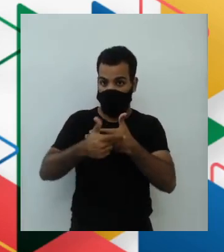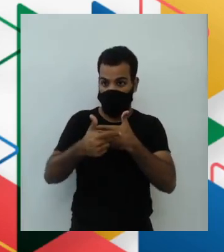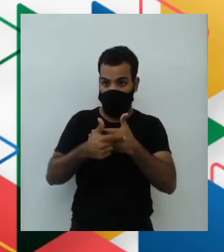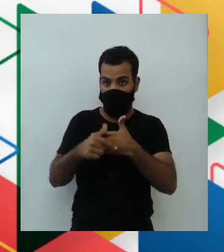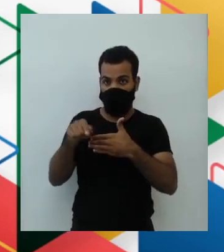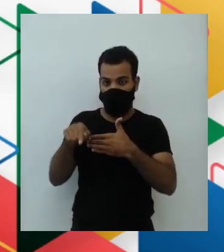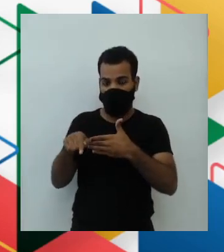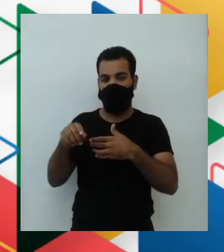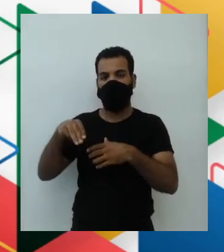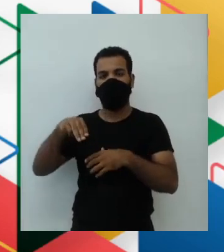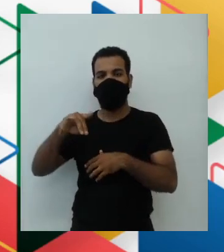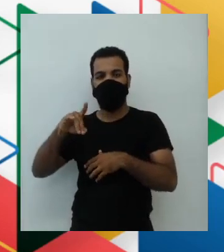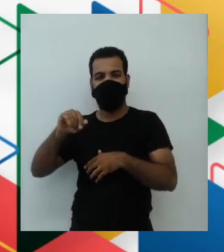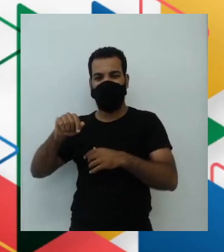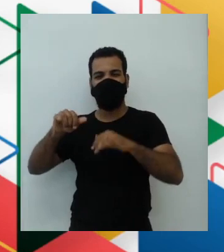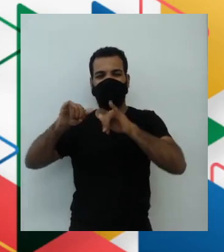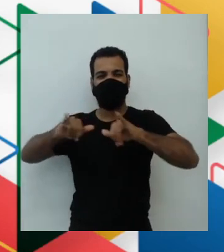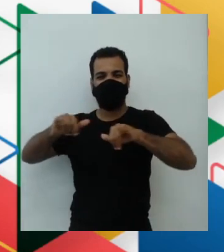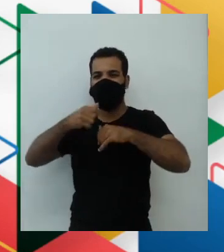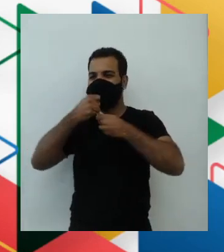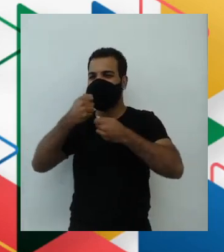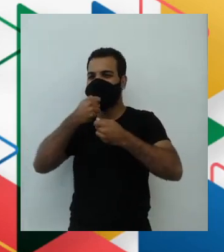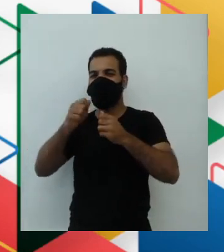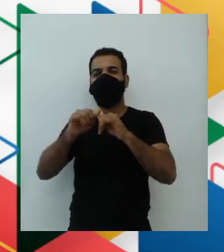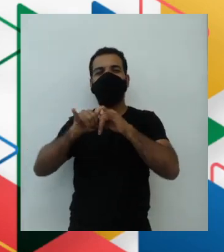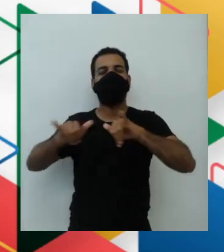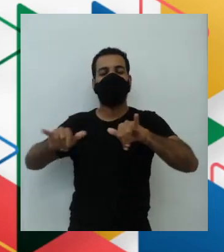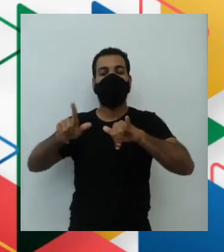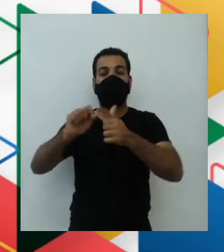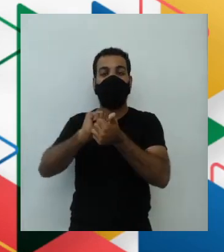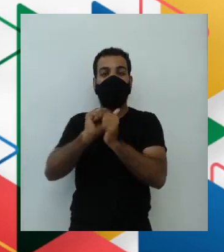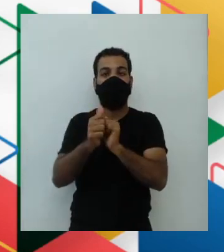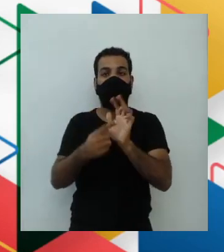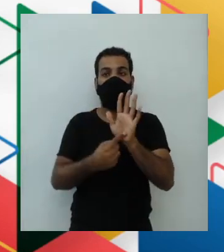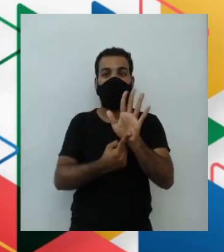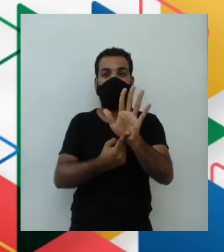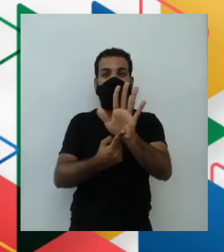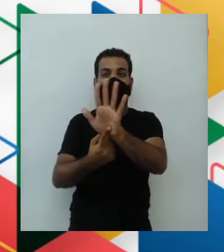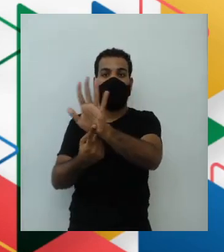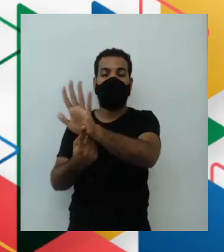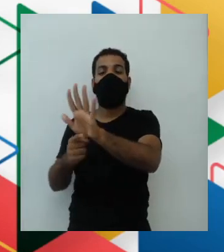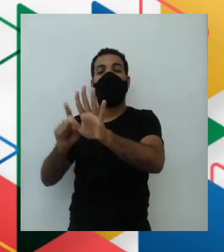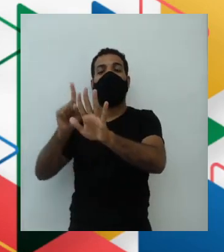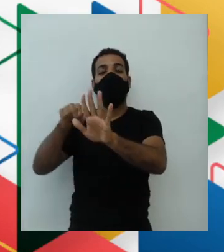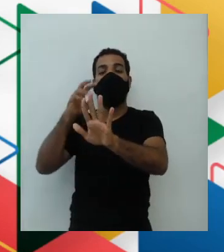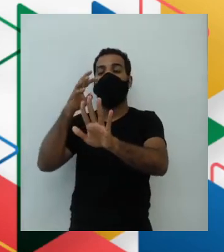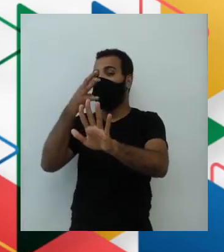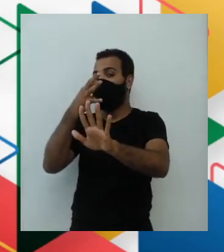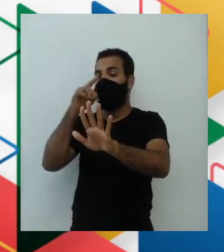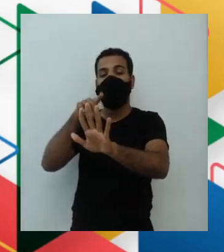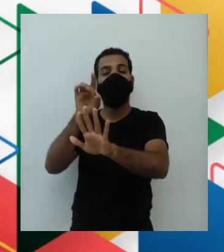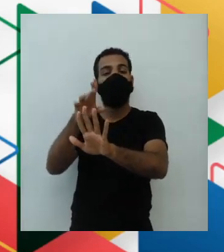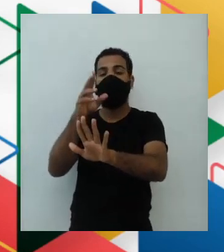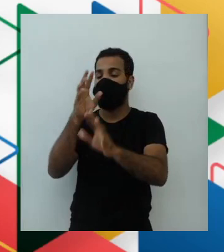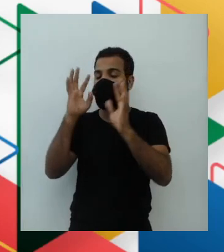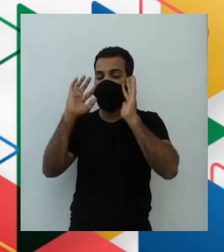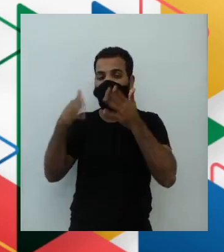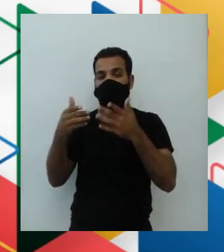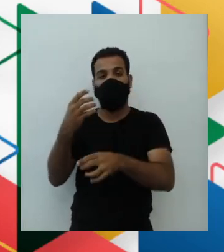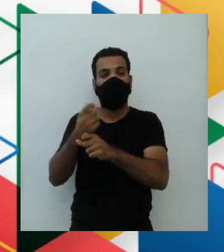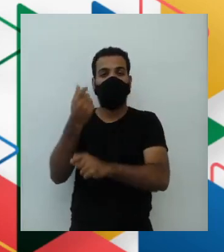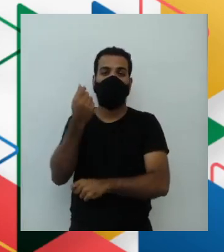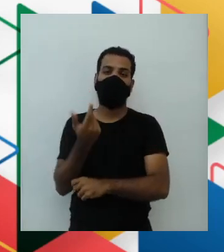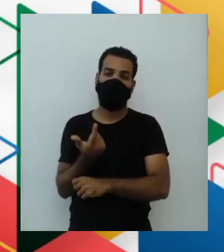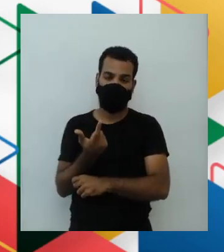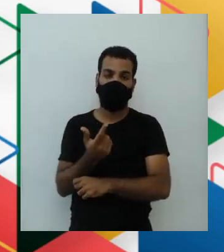no esporte, a prática esportiva, passou a ser utilizada apenas com intuito financeiro. O